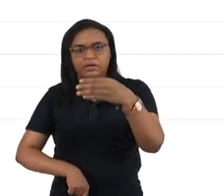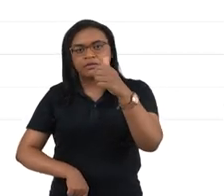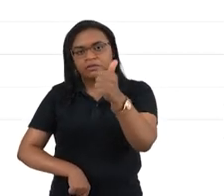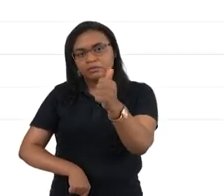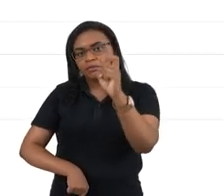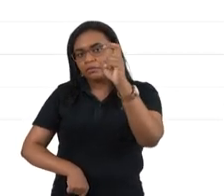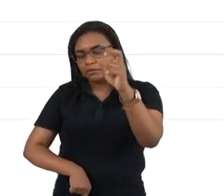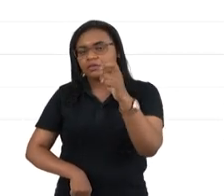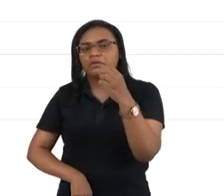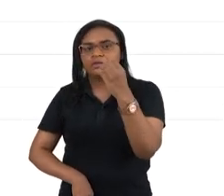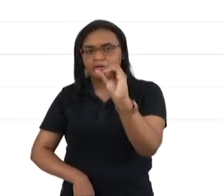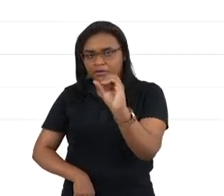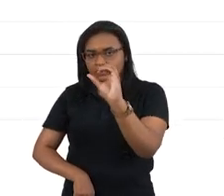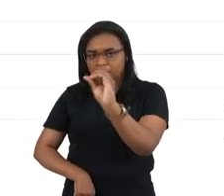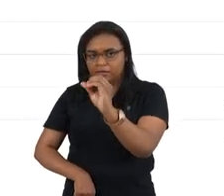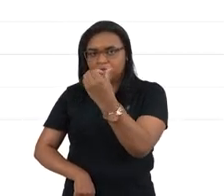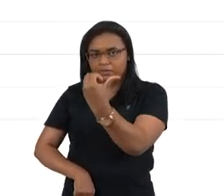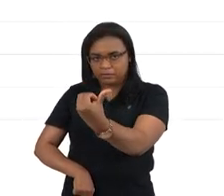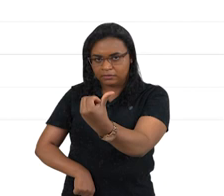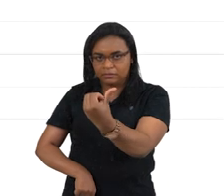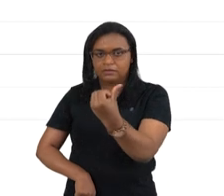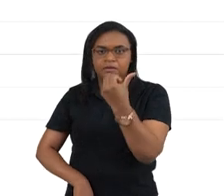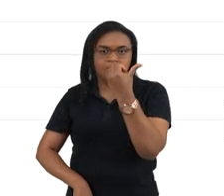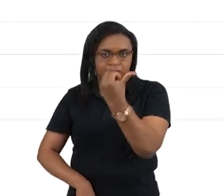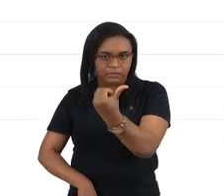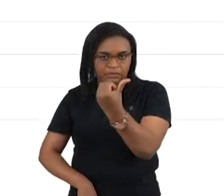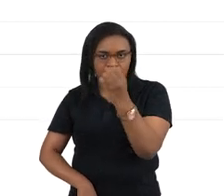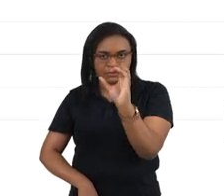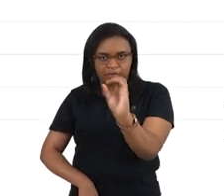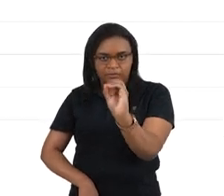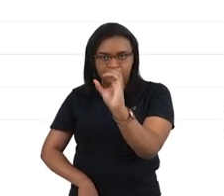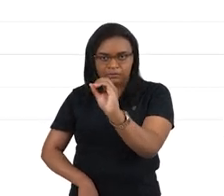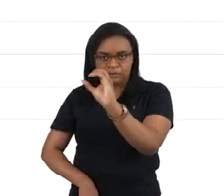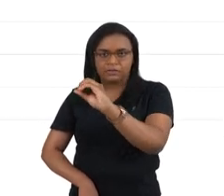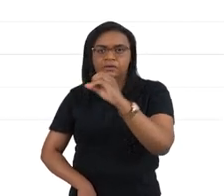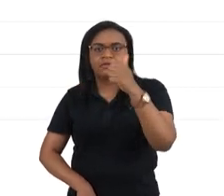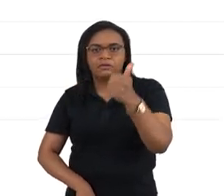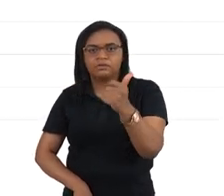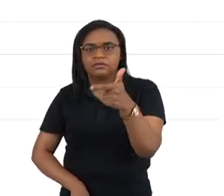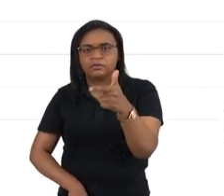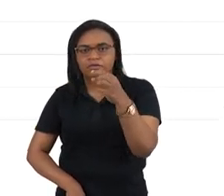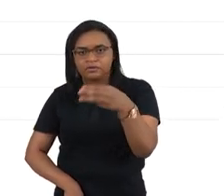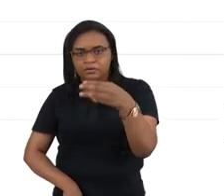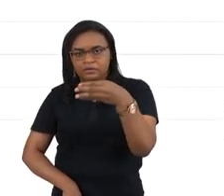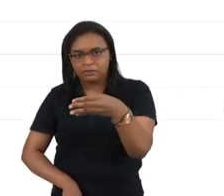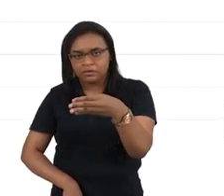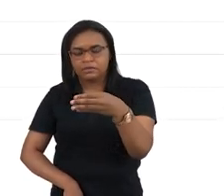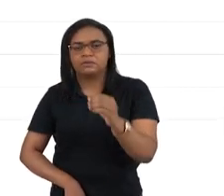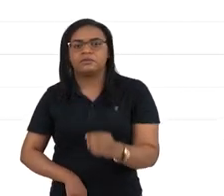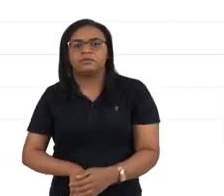0, 6. Então, aqui vai dar 600, aí 1, 2, 3, 4.